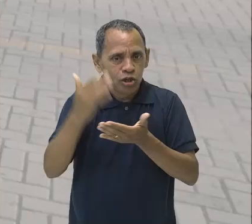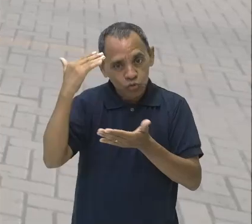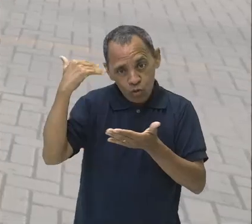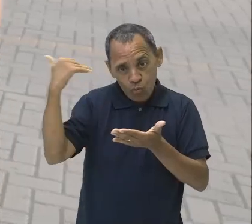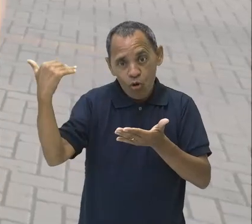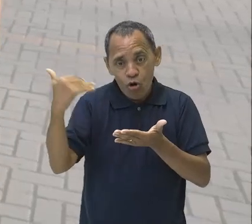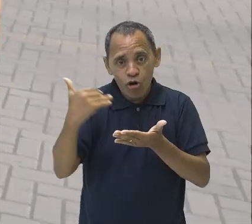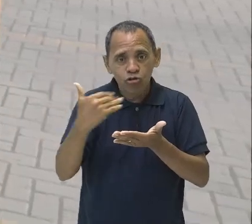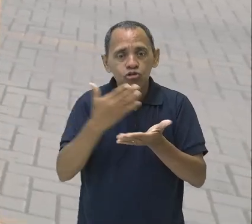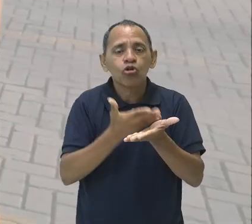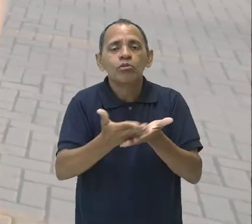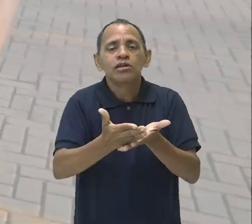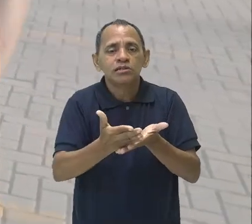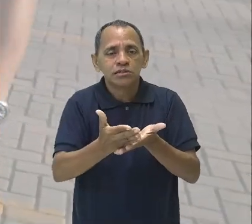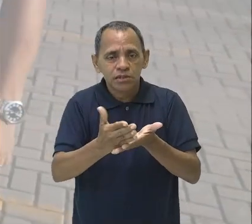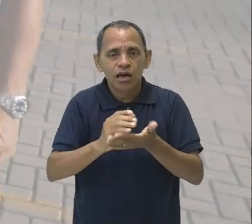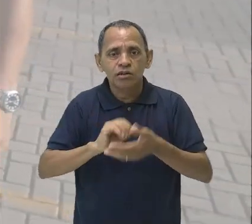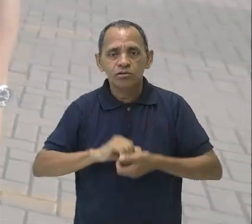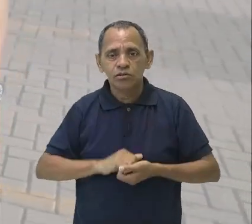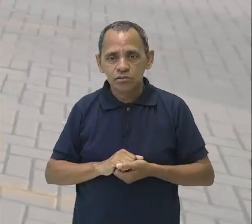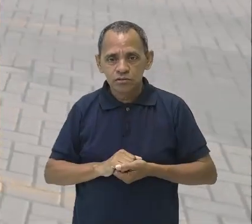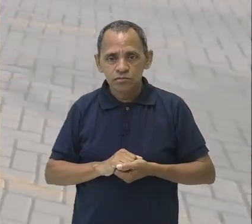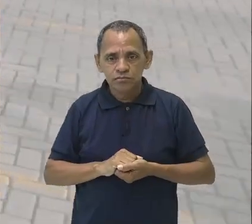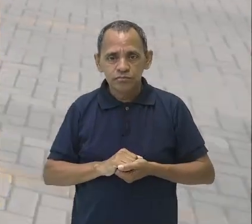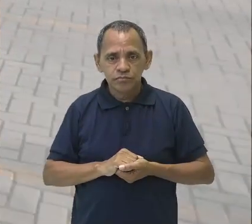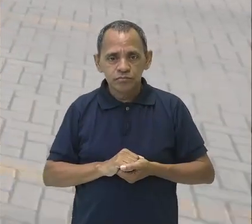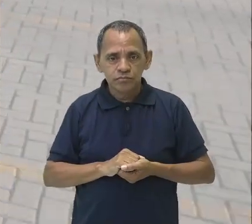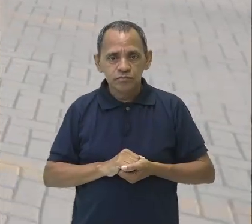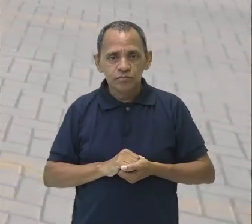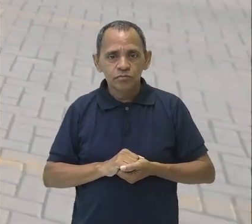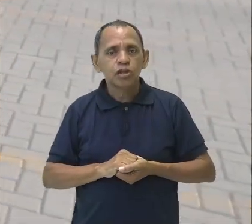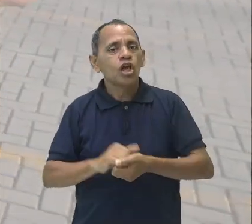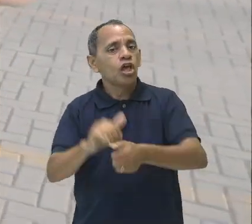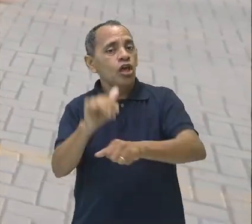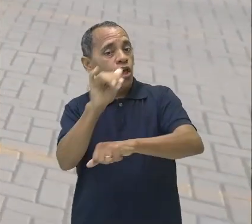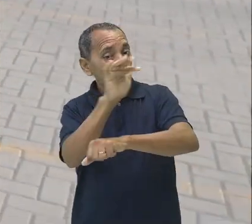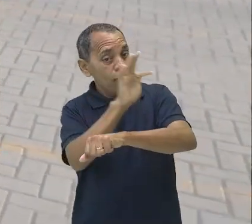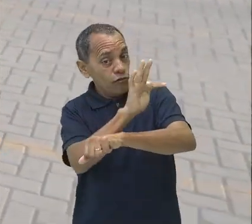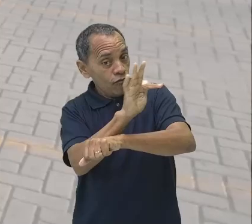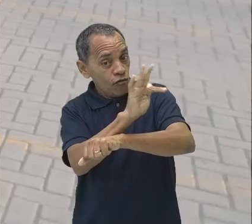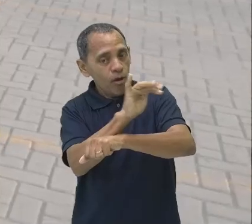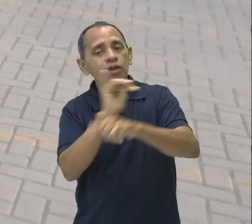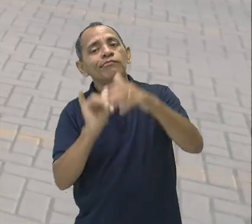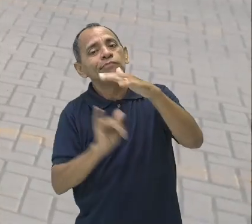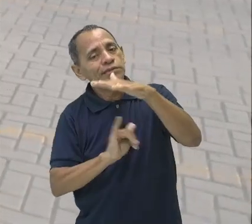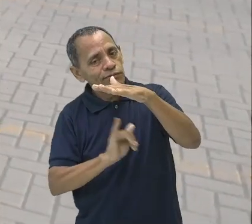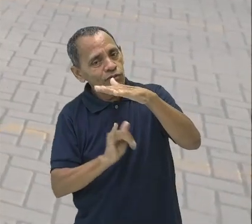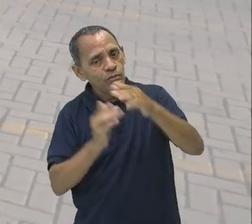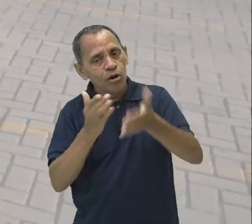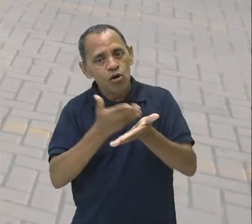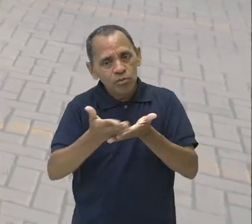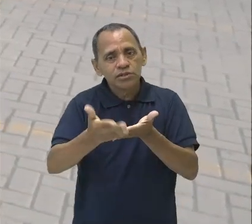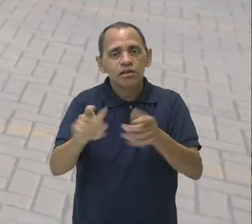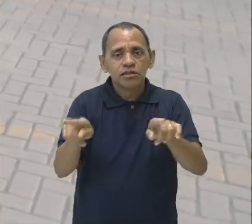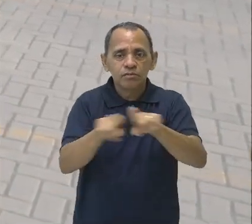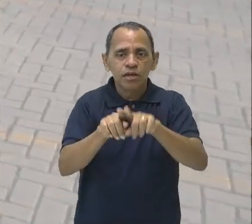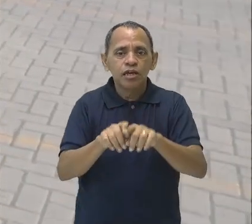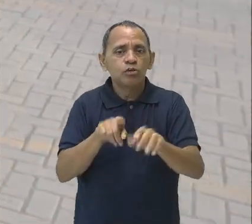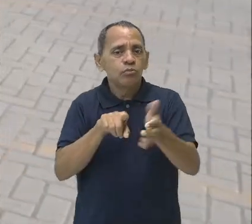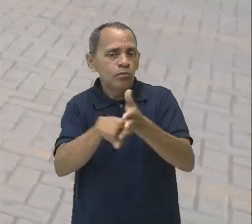também informal, mas eu acredito que uma pesquisa de mercado básica é muito necessária, muito importante